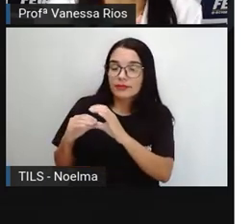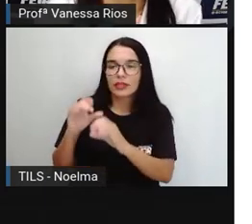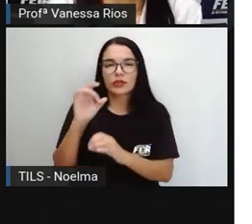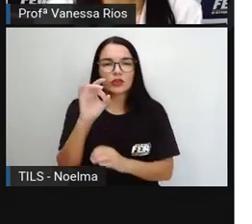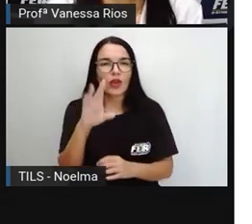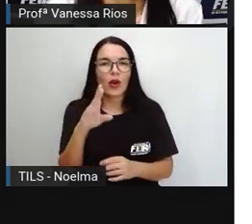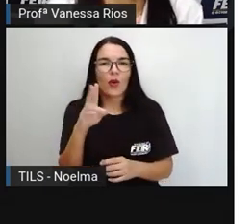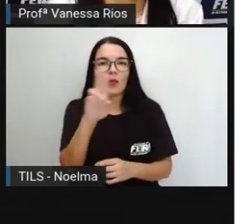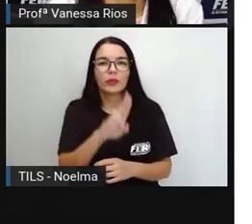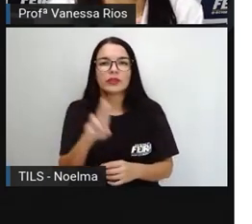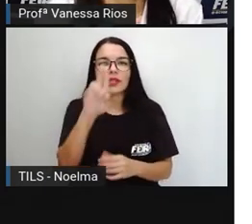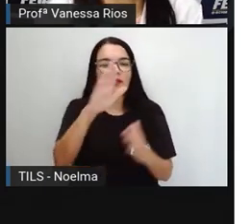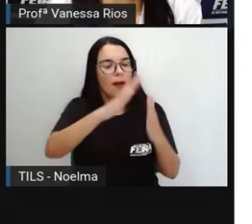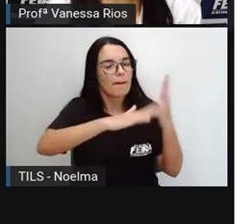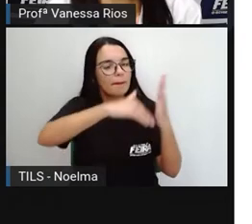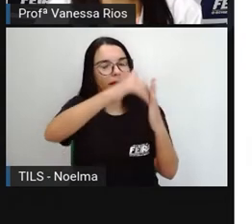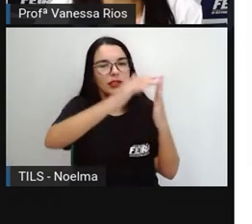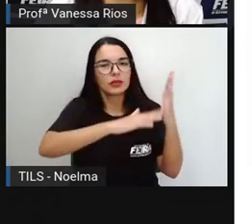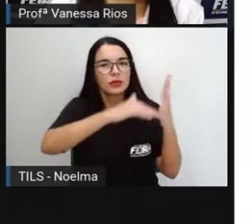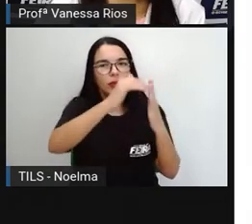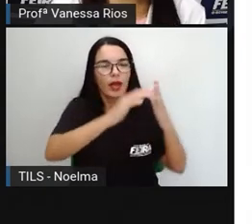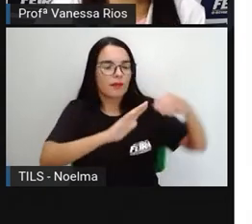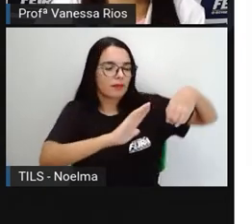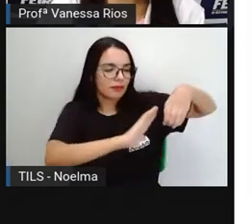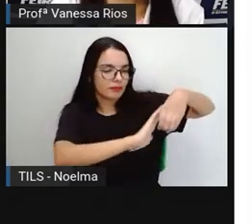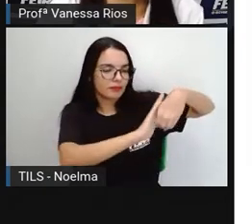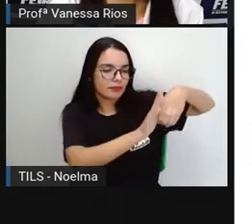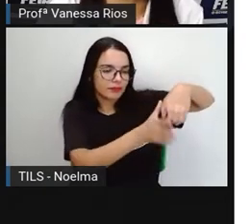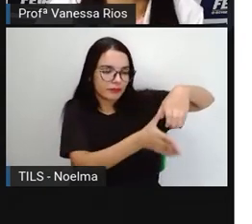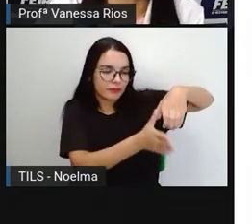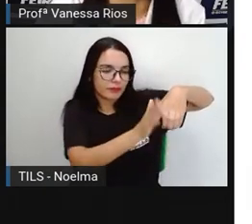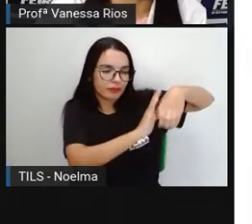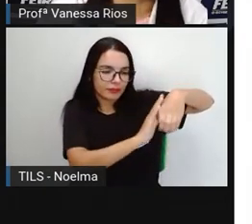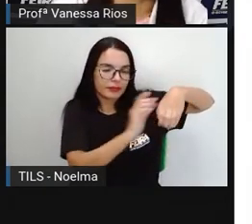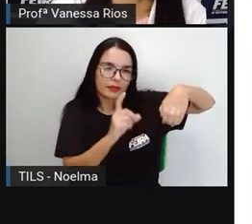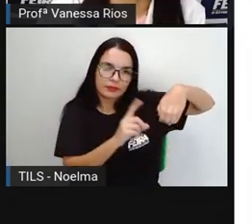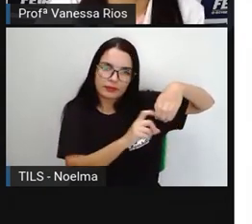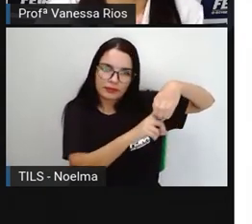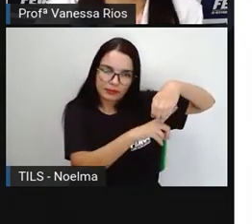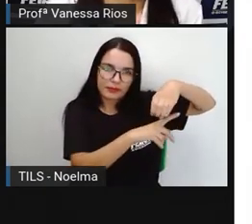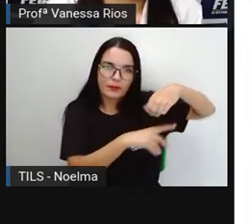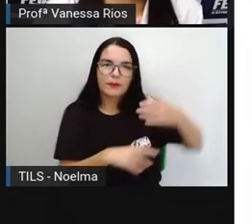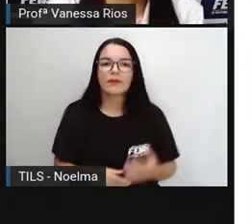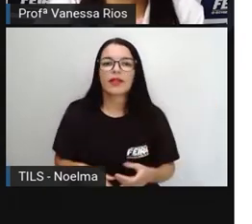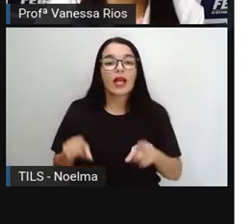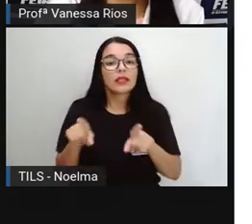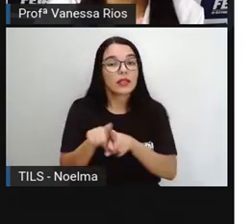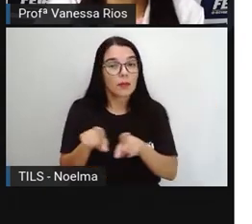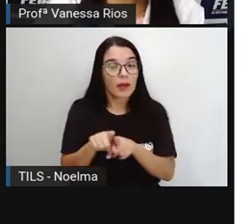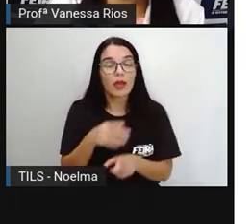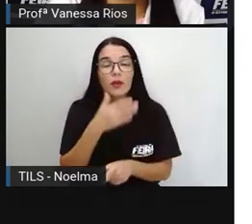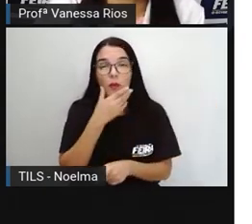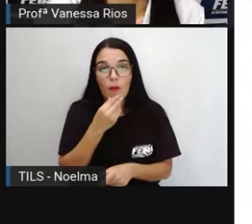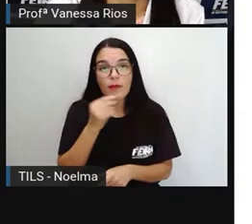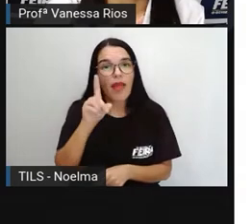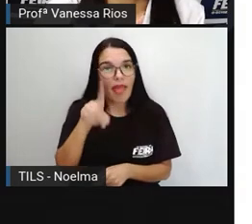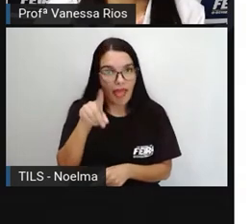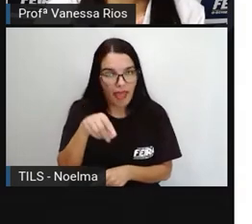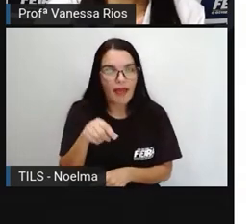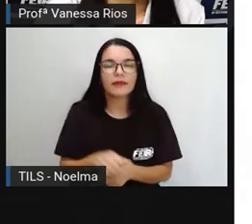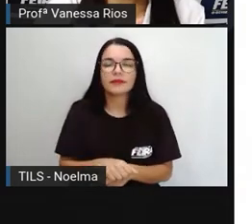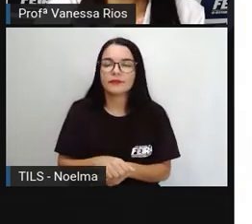aí do atendimento às suas necessidades de alimentação e sobrevivência. Então, ficava num determinado espaço,